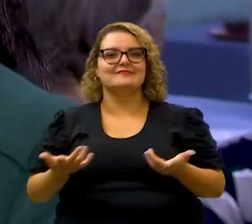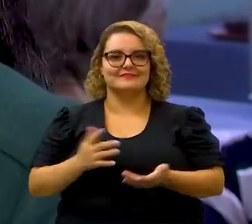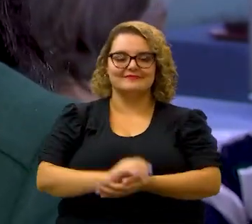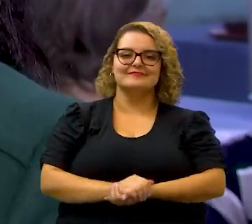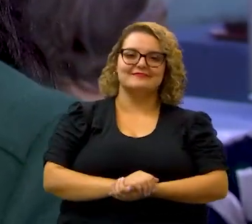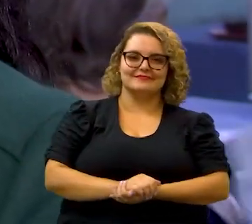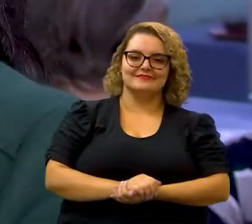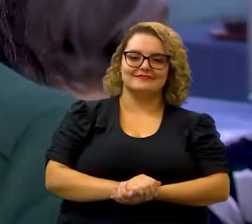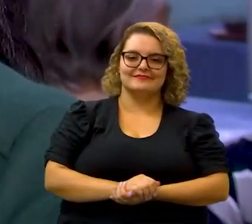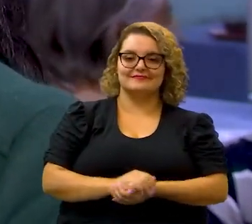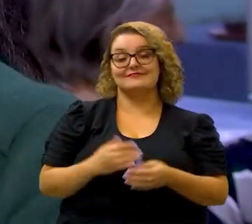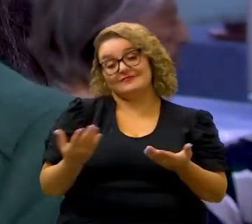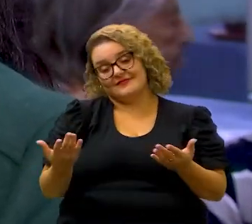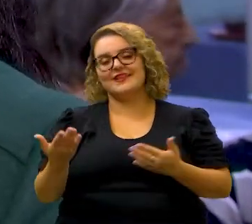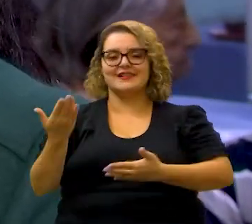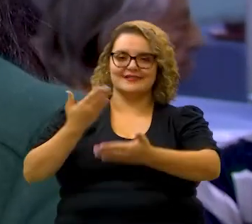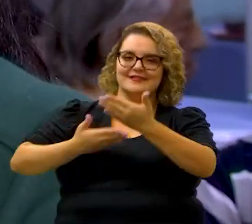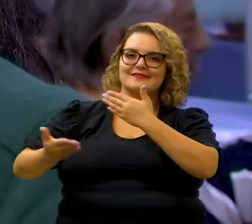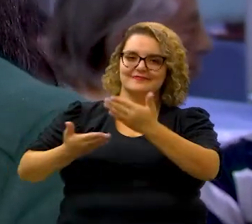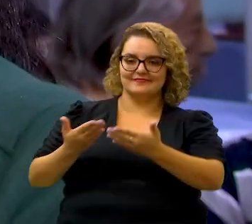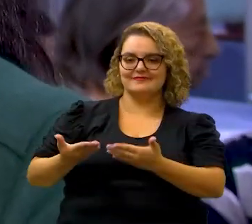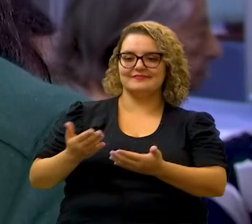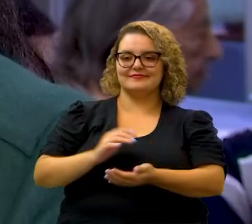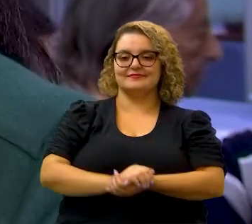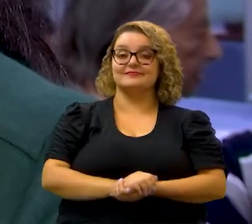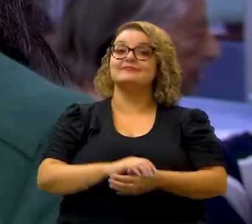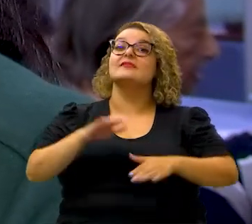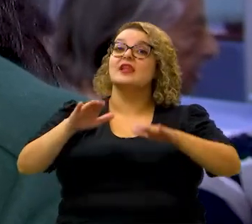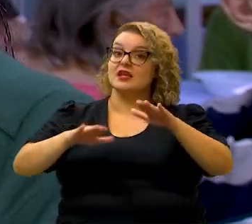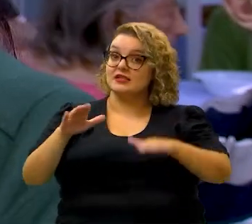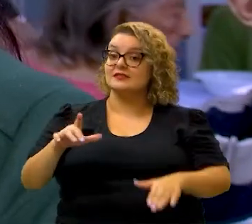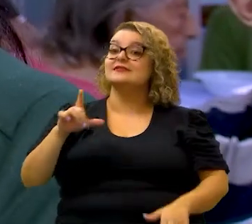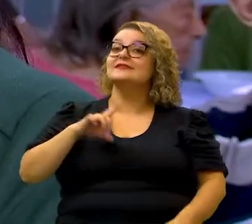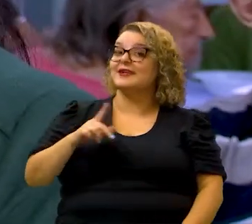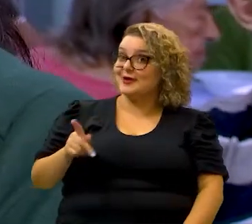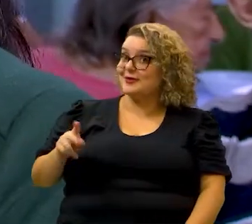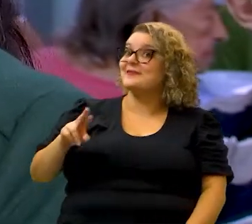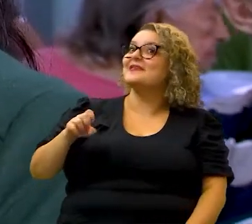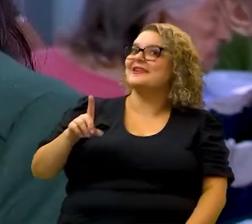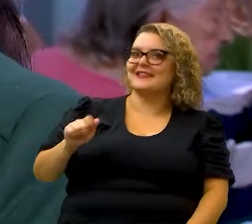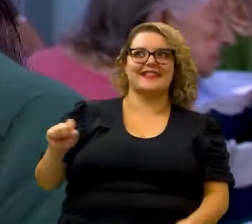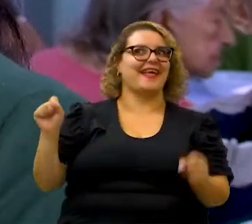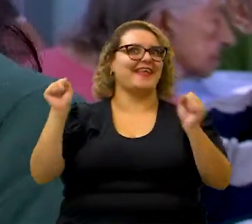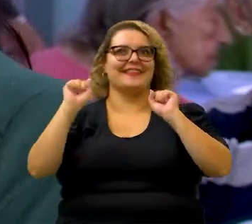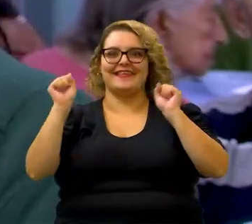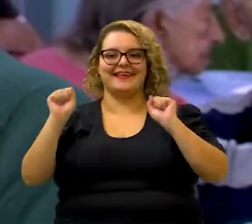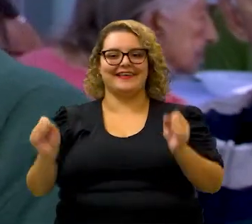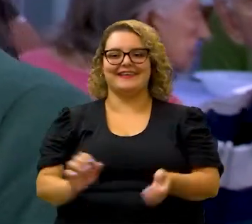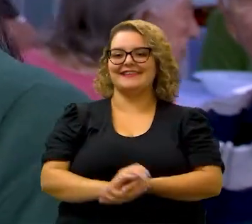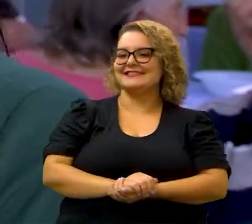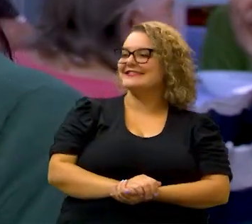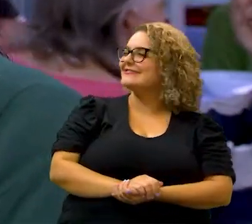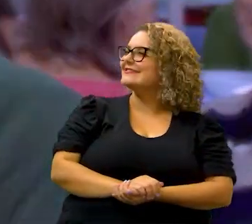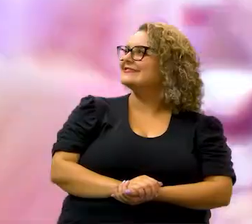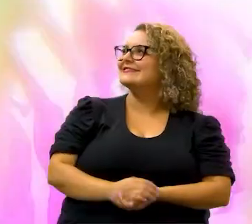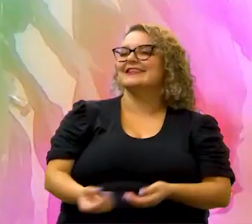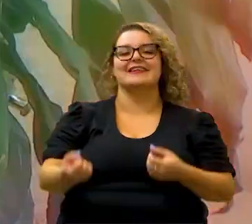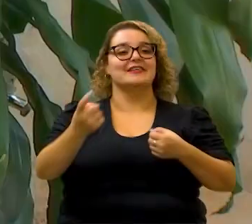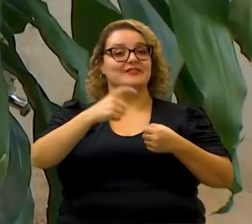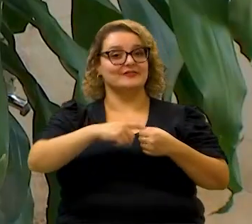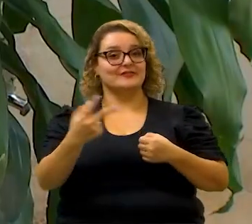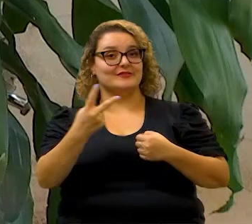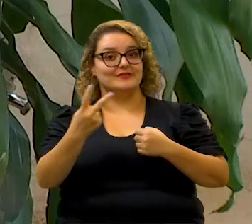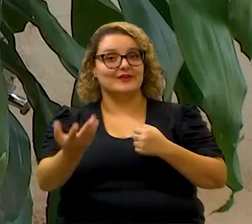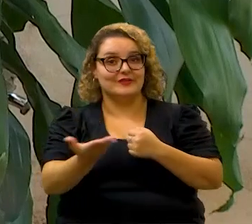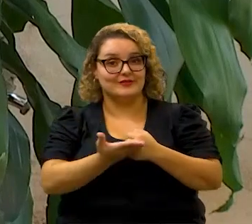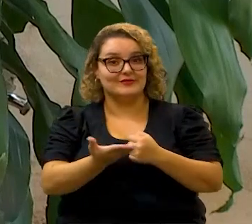brincam, se divertem e acabam socializando entre si. Muitas vezes tem prenda, eles adoram. De